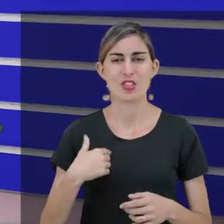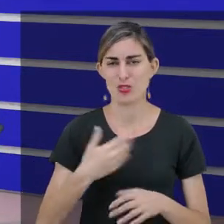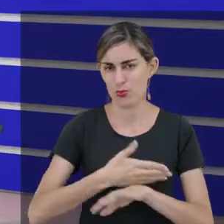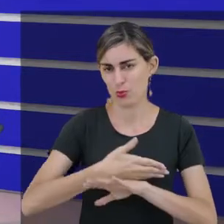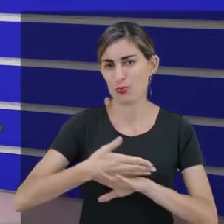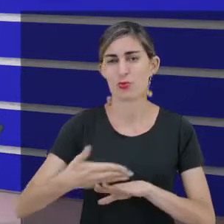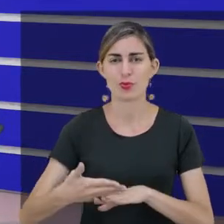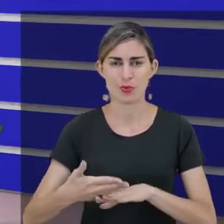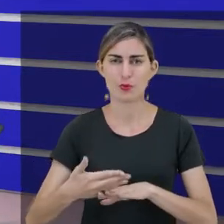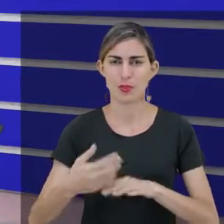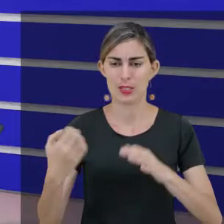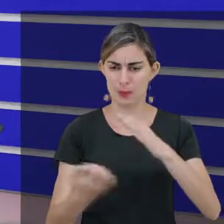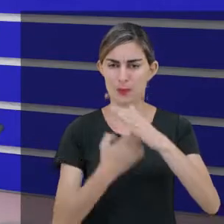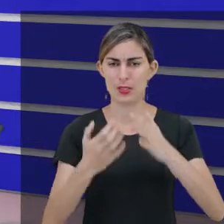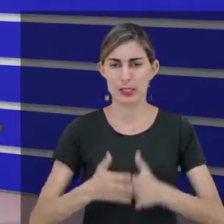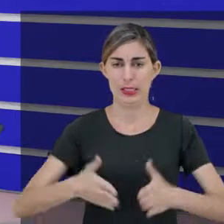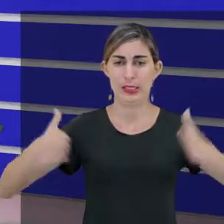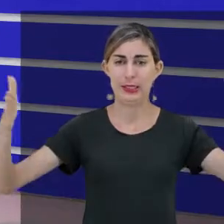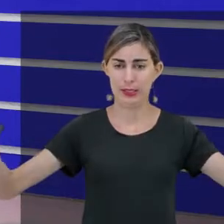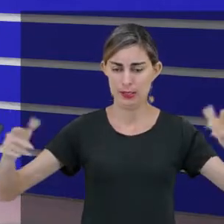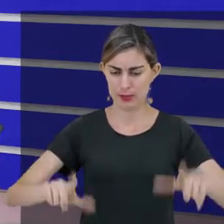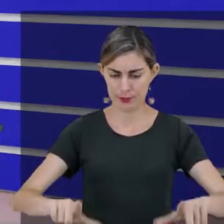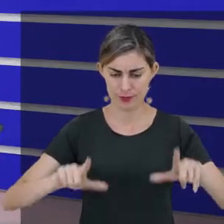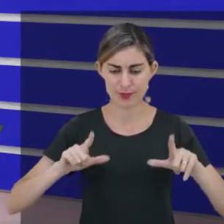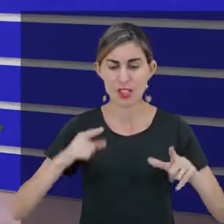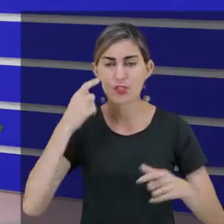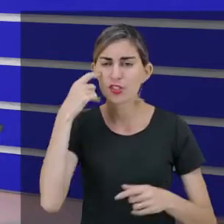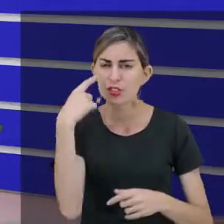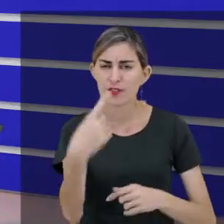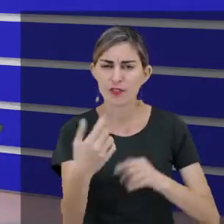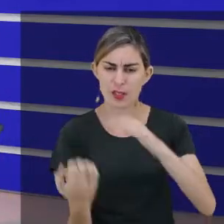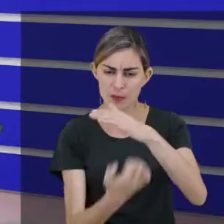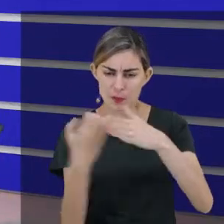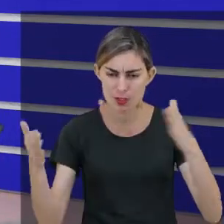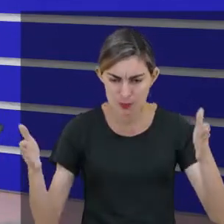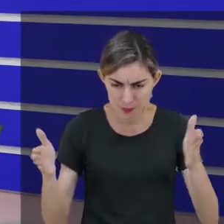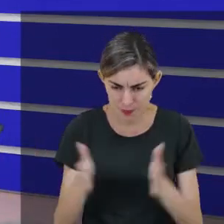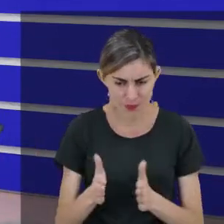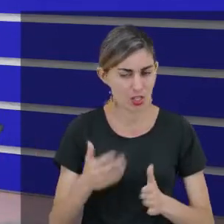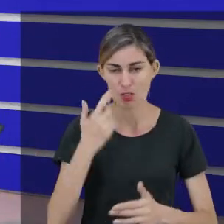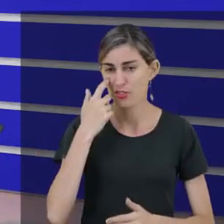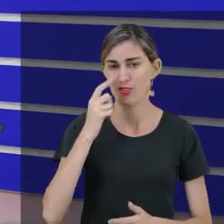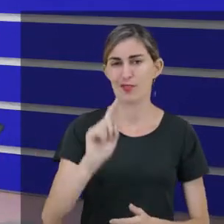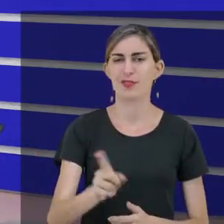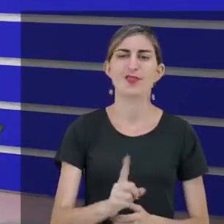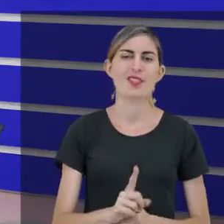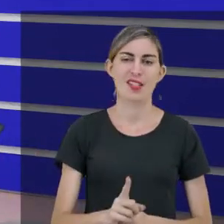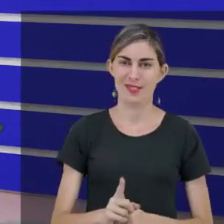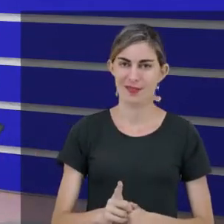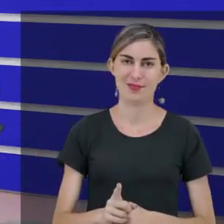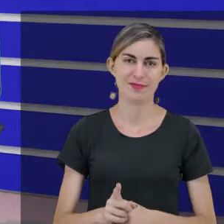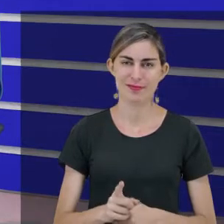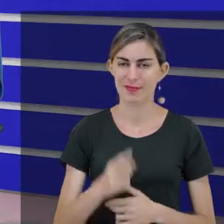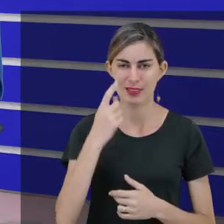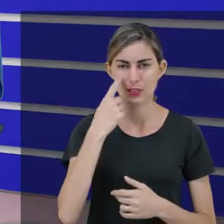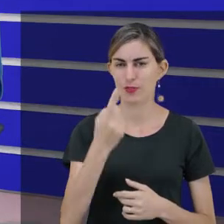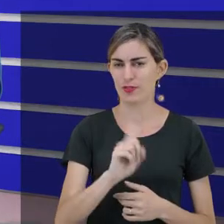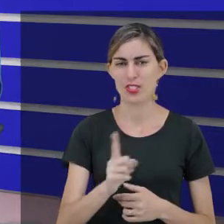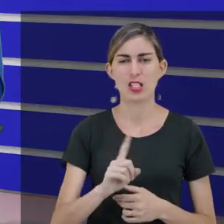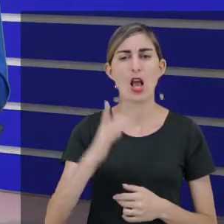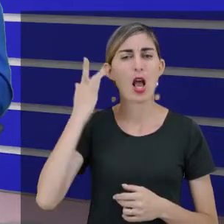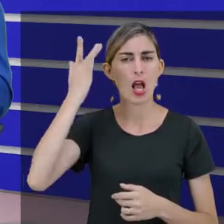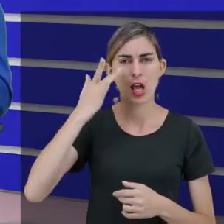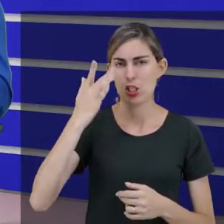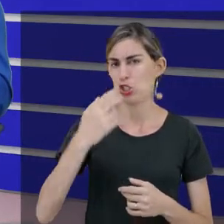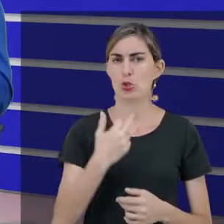essa certificação. E quando a gente passa para uma empresa de pequeno porte, a gente não vê isso. A gente não vê e a gente acha